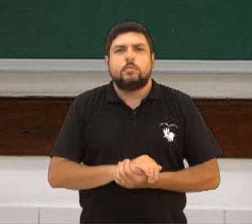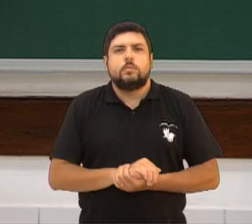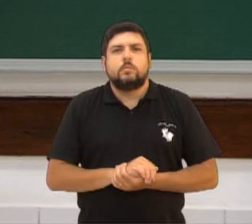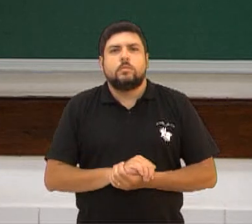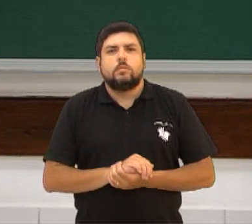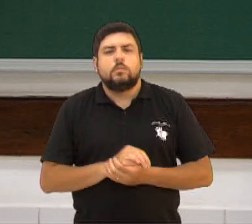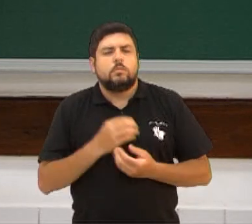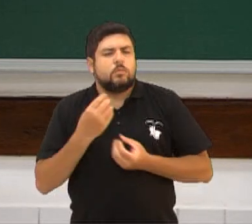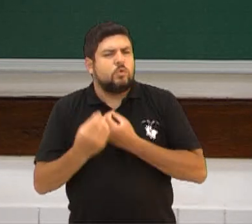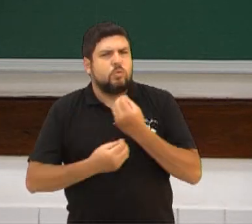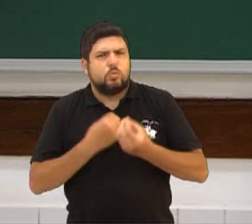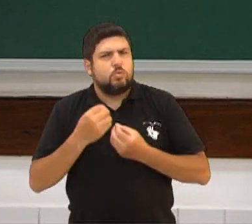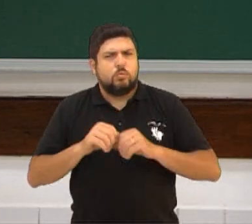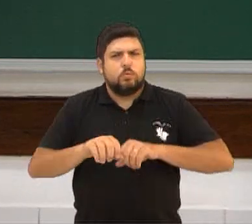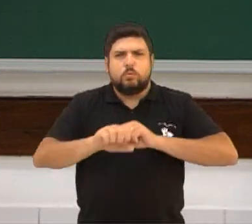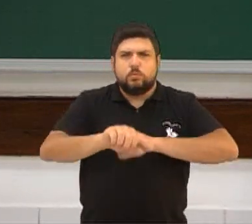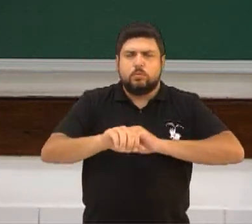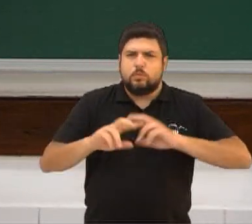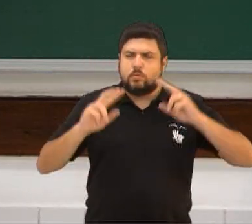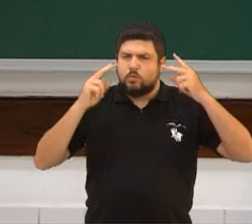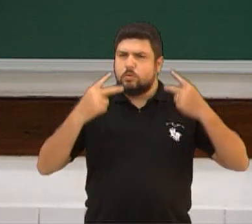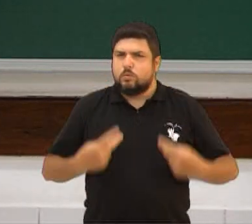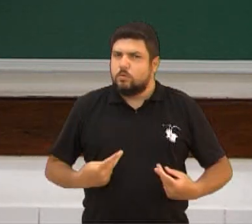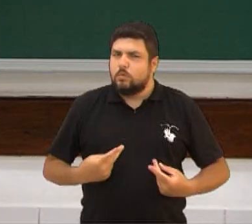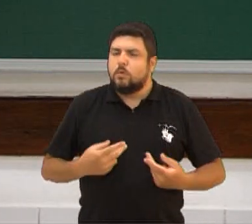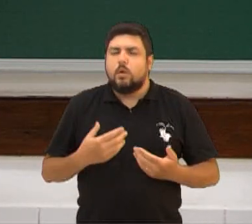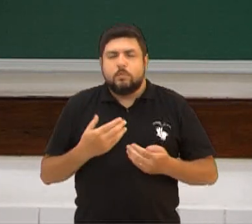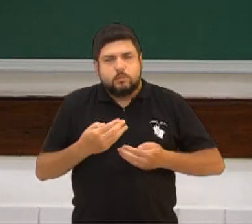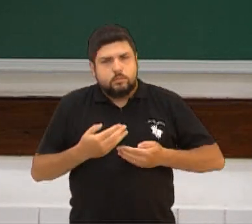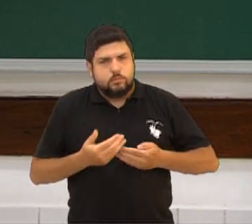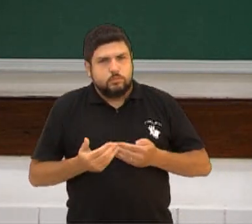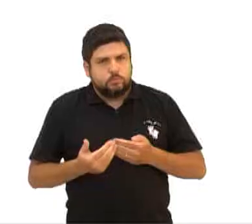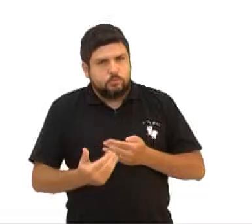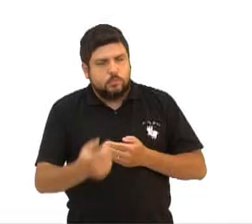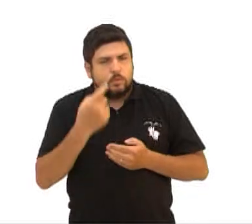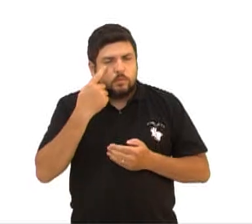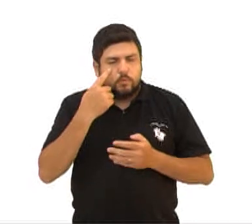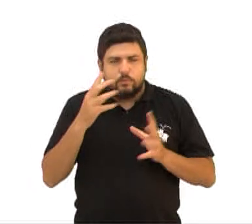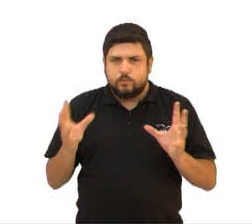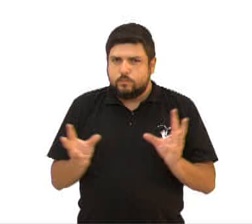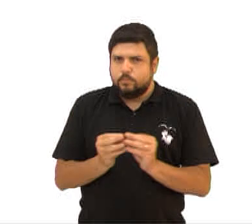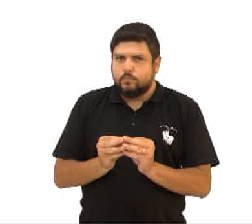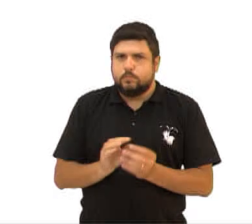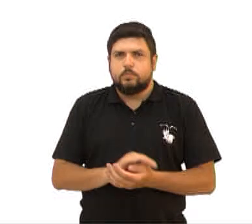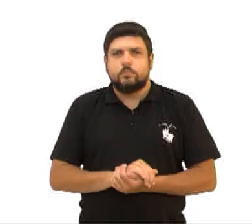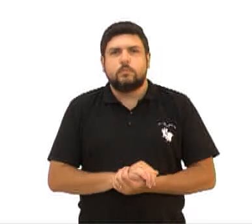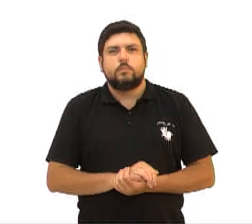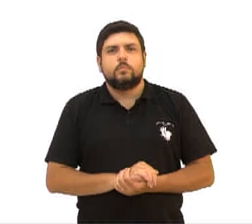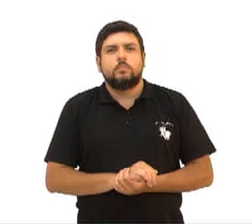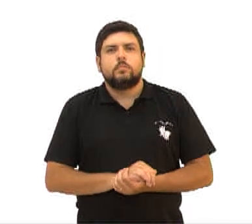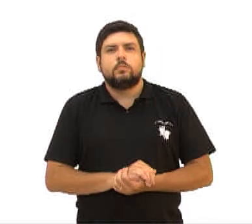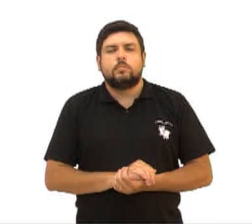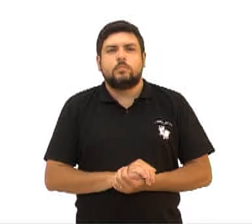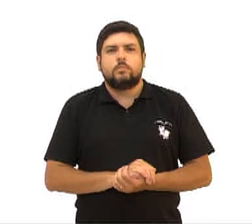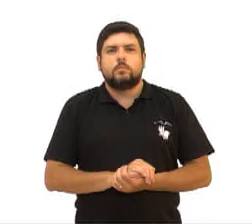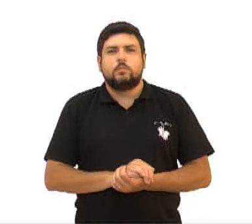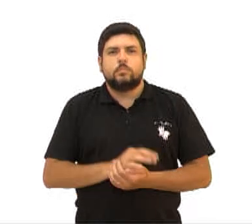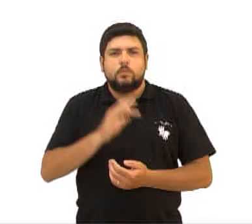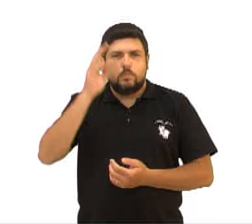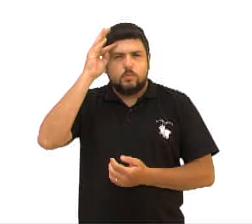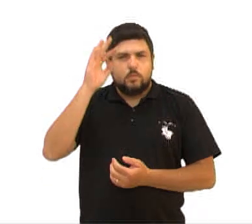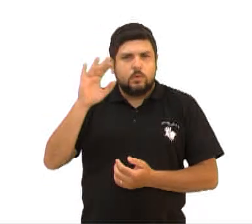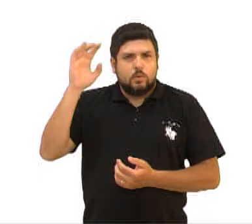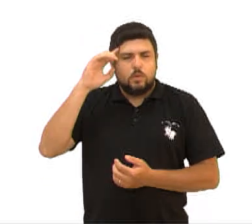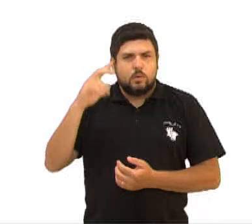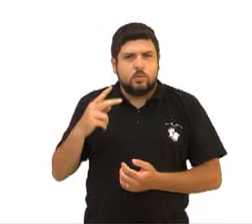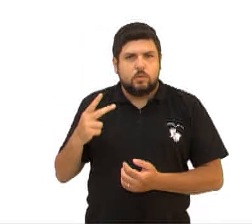projeto de educação do ser humano? É o que nós vamos ver agora, resumidamente. A teoria estética de Schiller